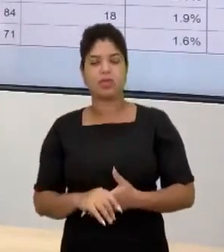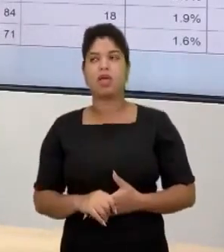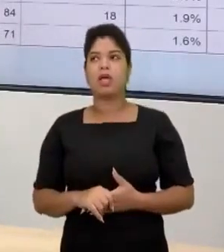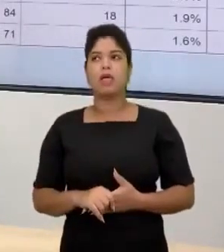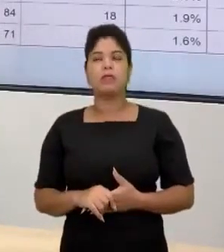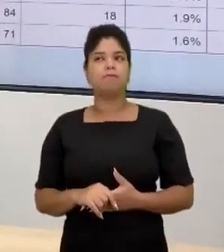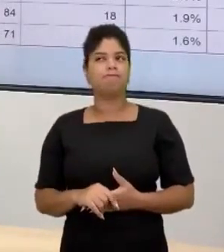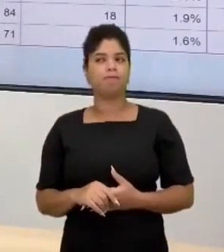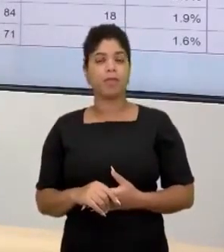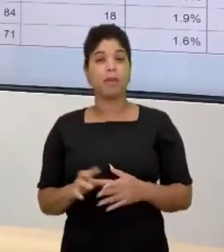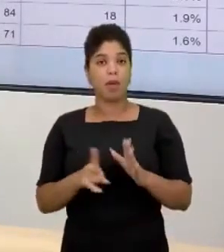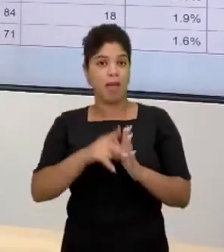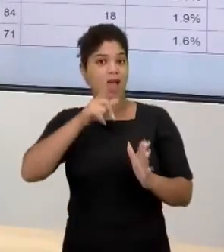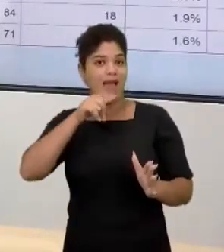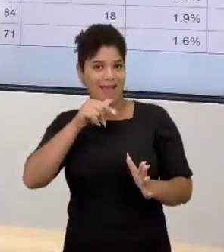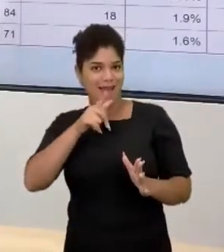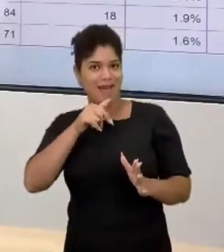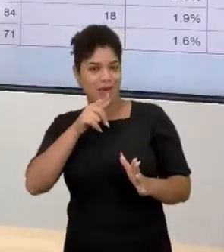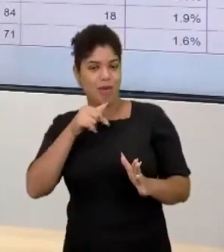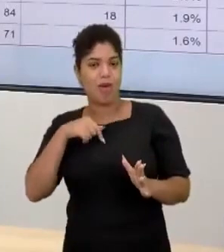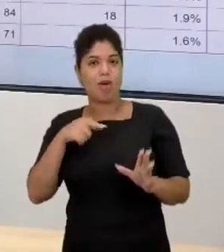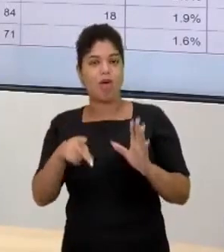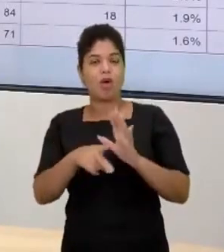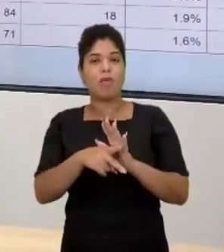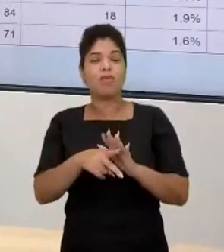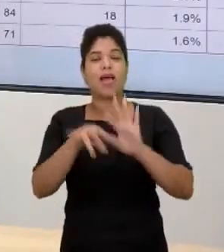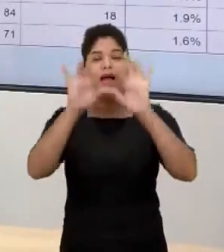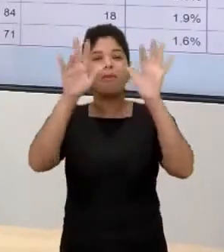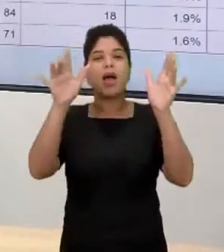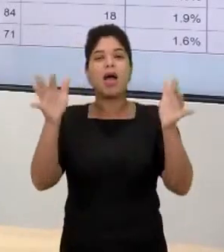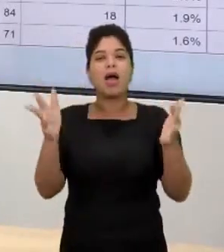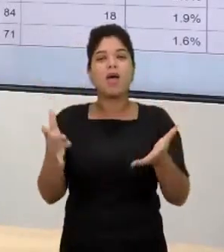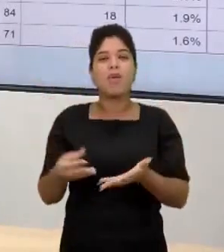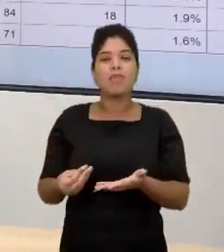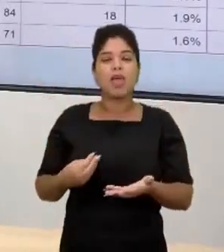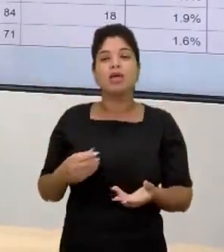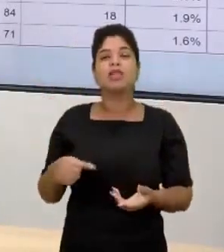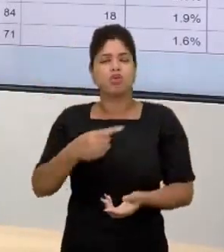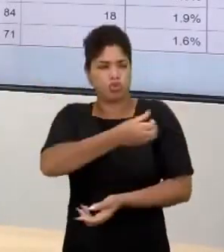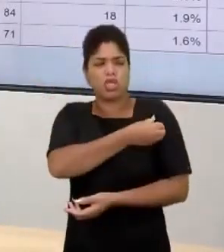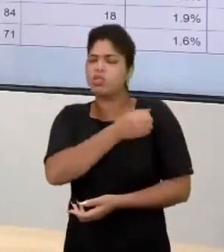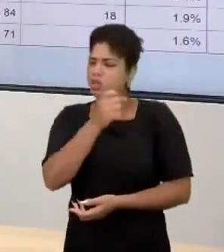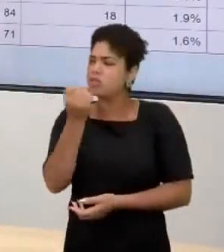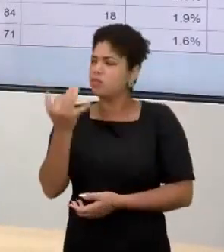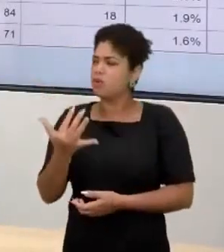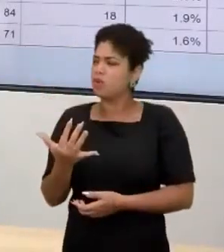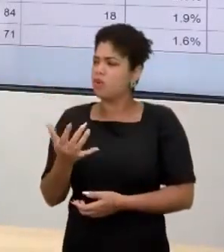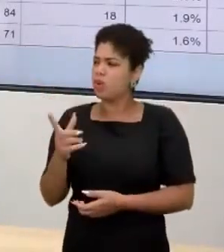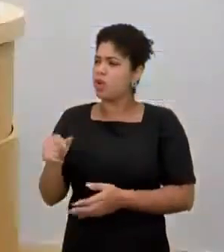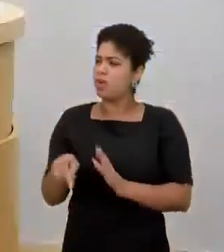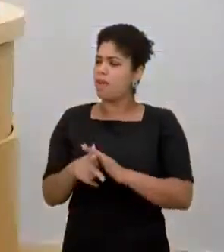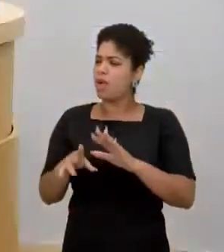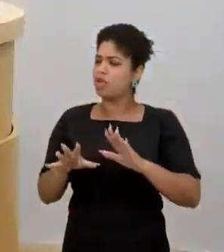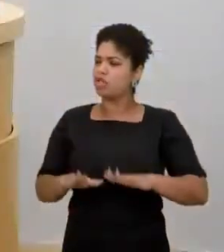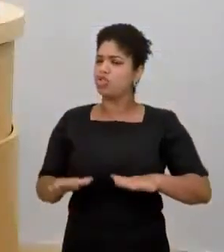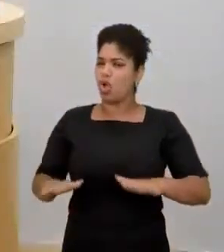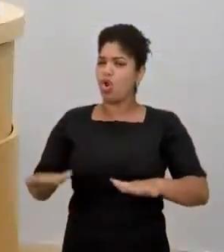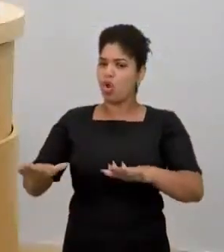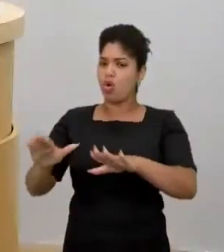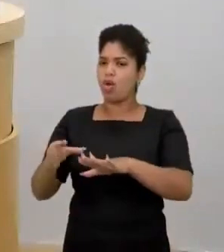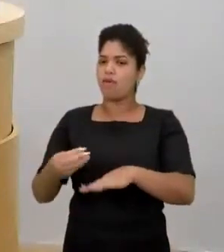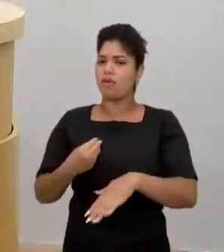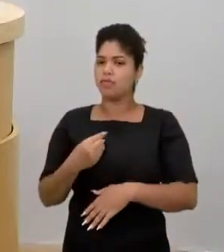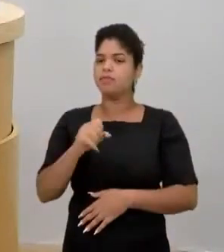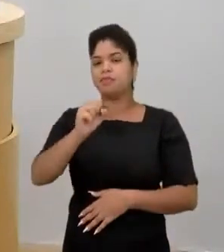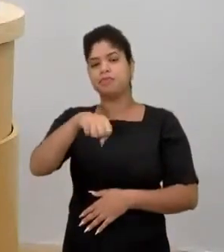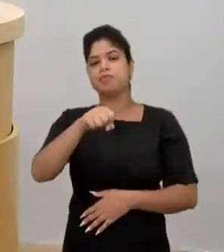questão aí da água com biomas, como no sexto ano falou de solos. Acho que foi no sexto ano que a gente passou o vídeo, né, de vida na água. Foi no